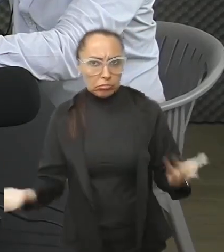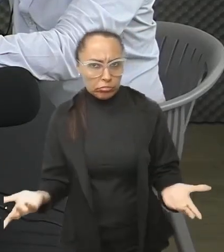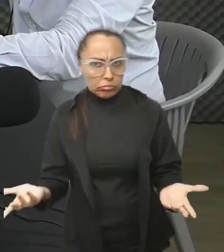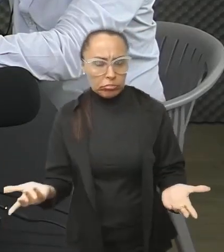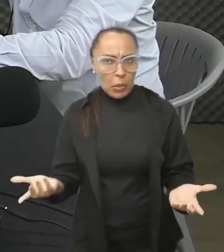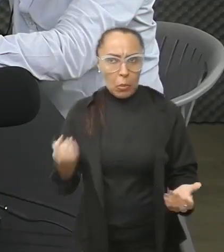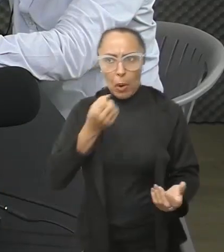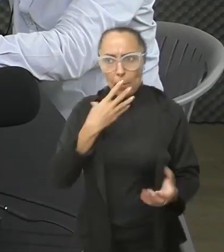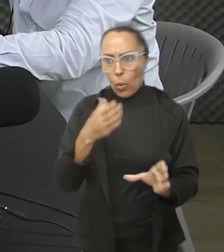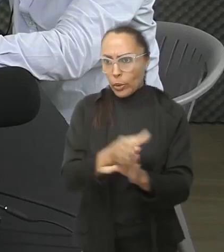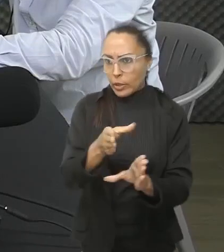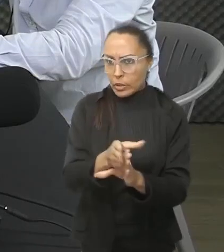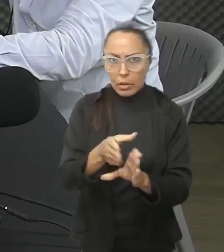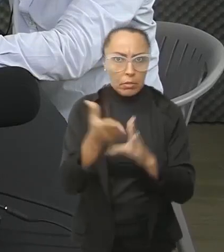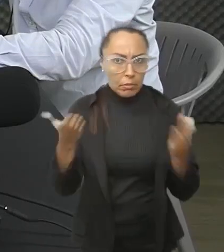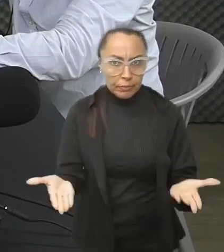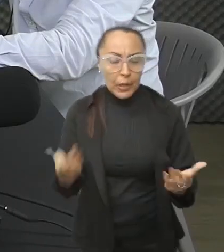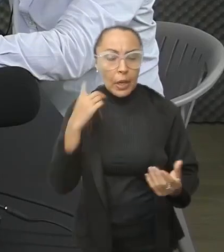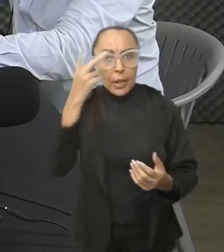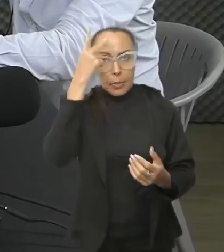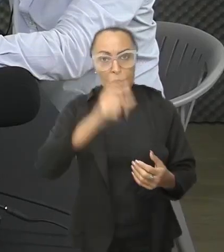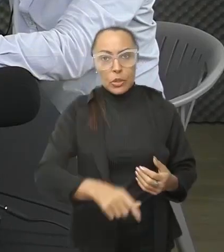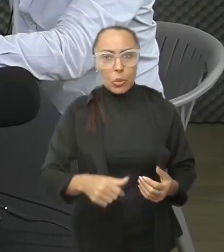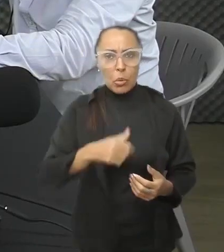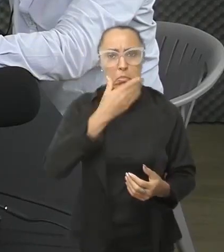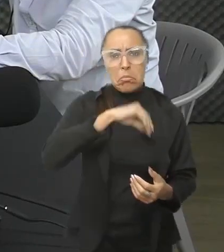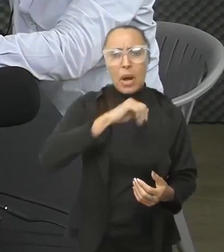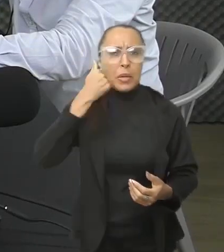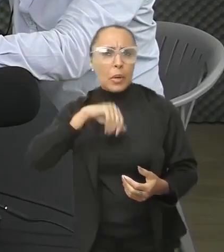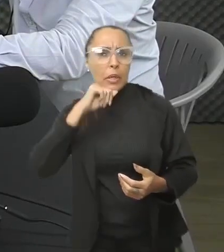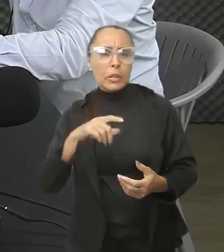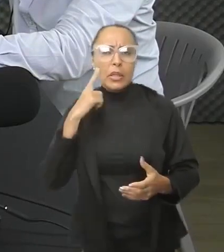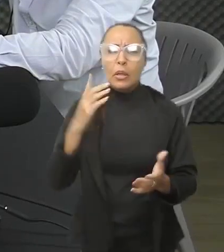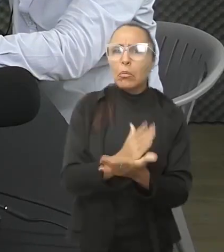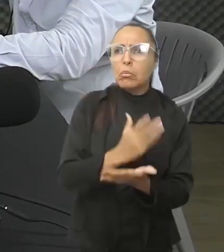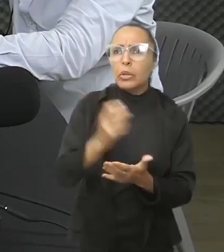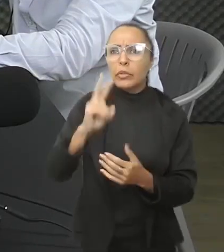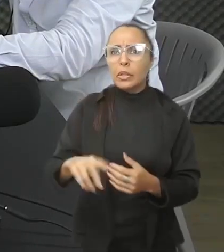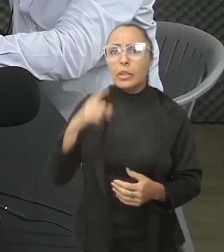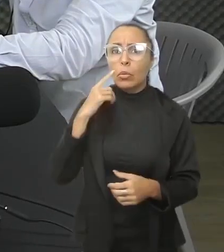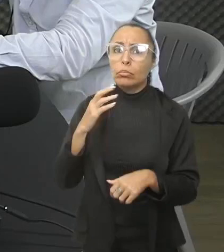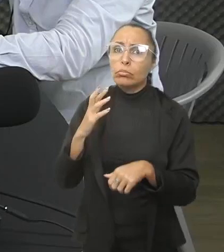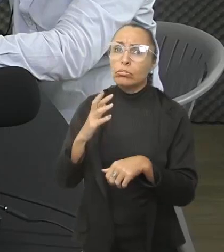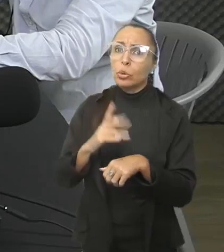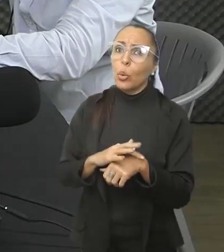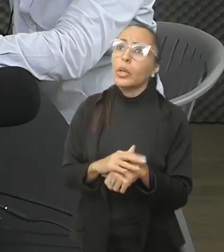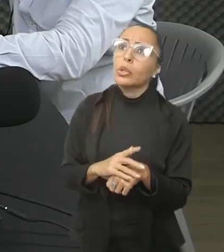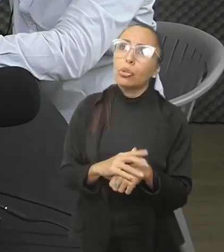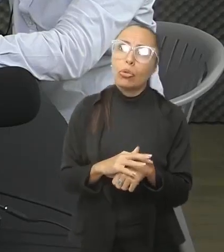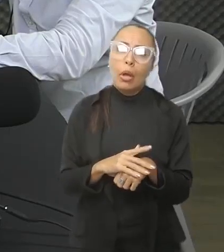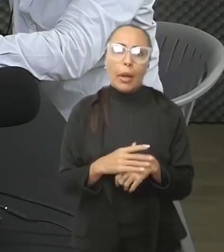tiveram uma boa formação, e pessoas, pais e mães, que muitas vezes são doentes. Quando eu digo assim